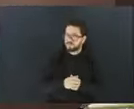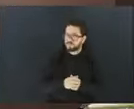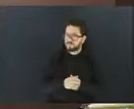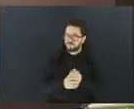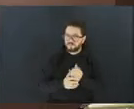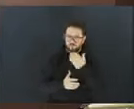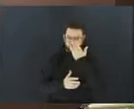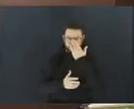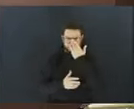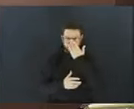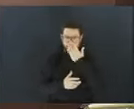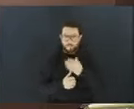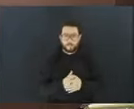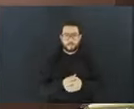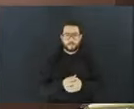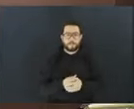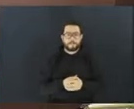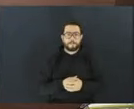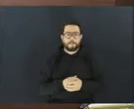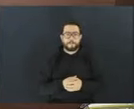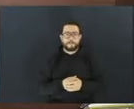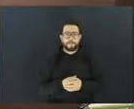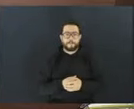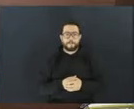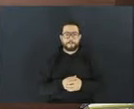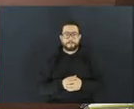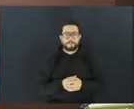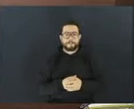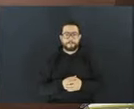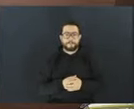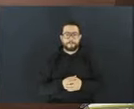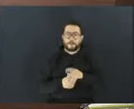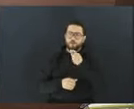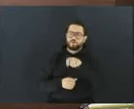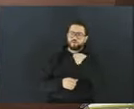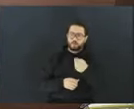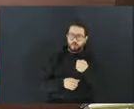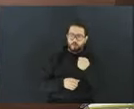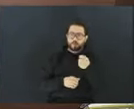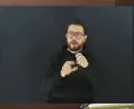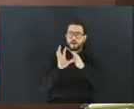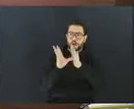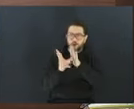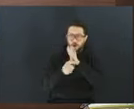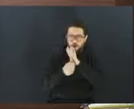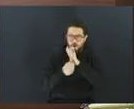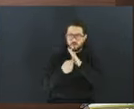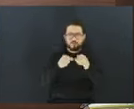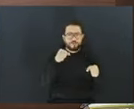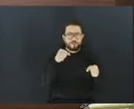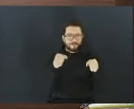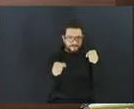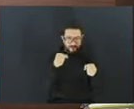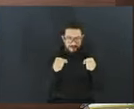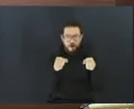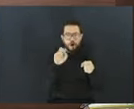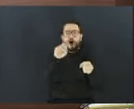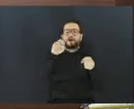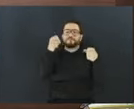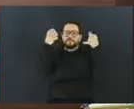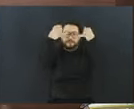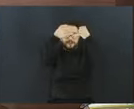Aí o que o senhor perguntou também sobre a situação do furto de cabos de telefonia, né? Nós não temos